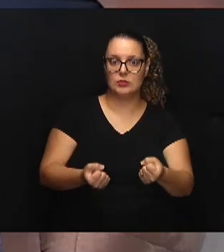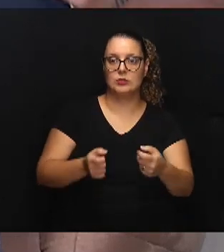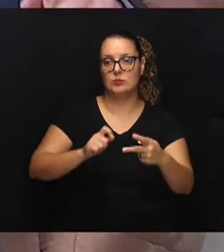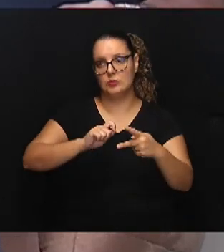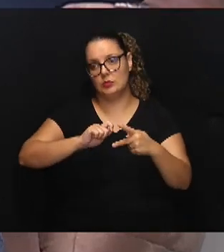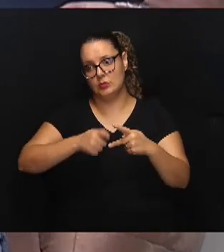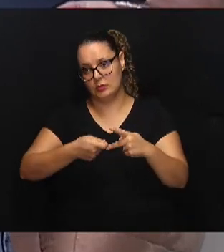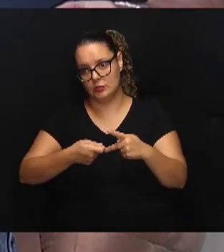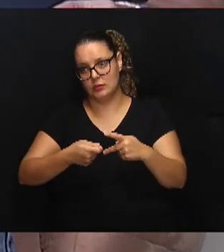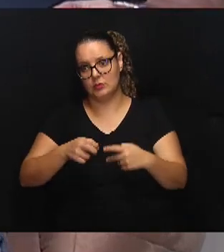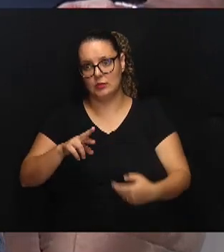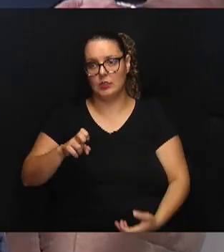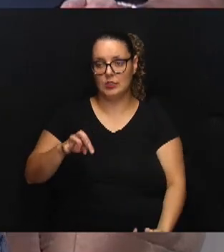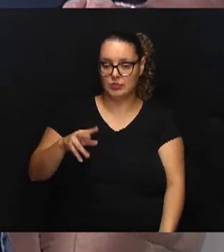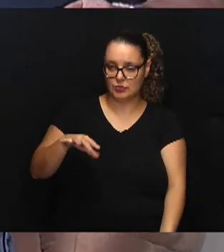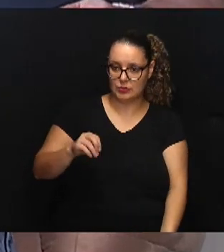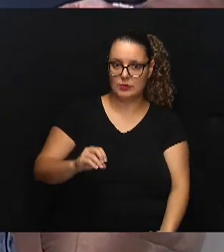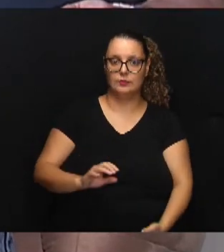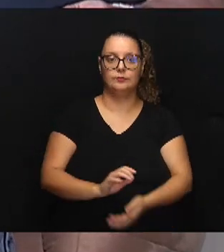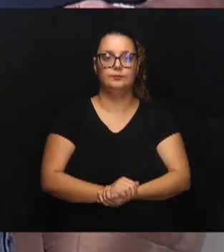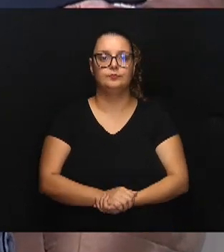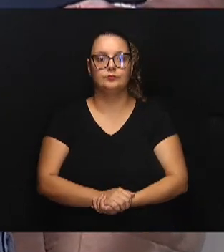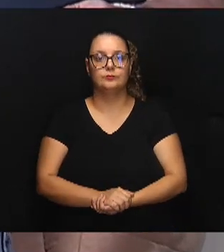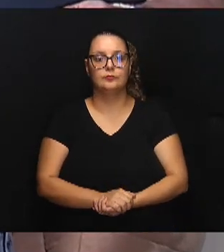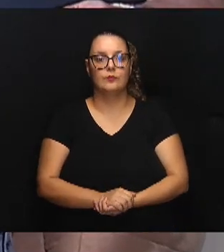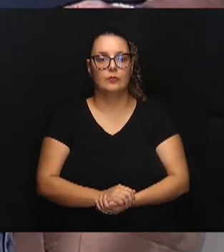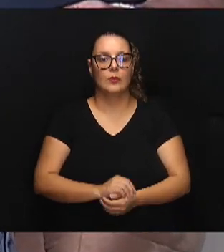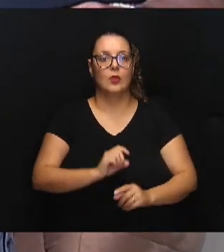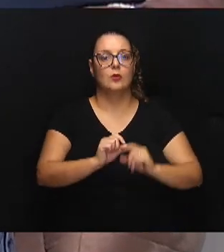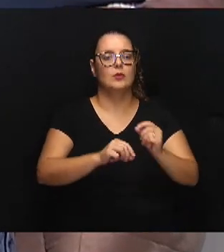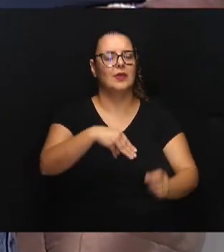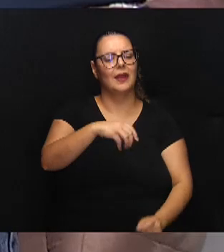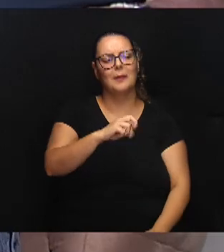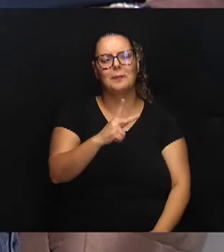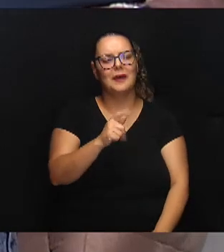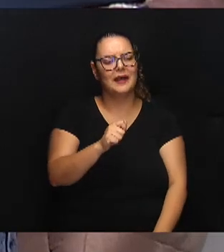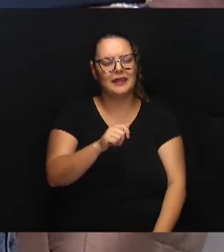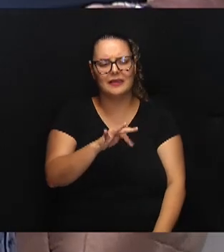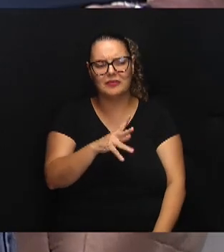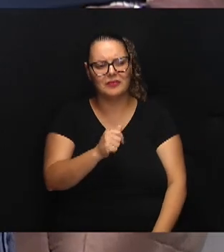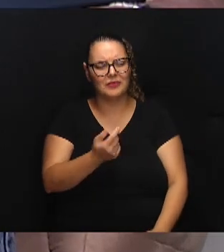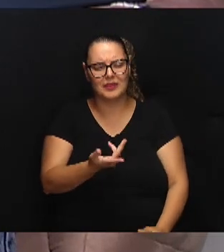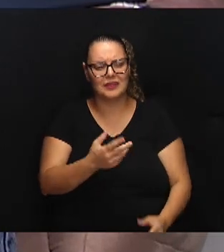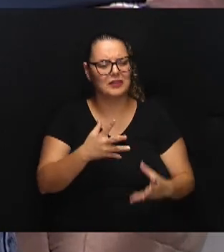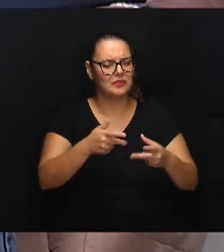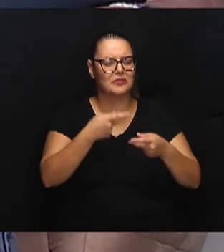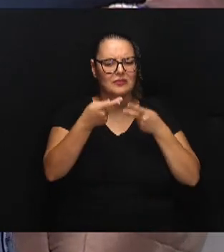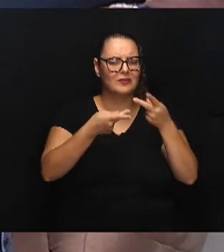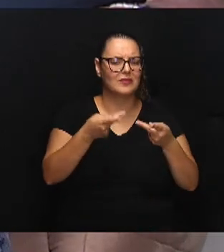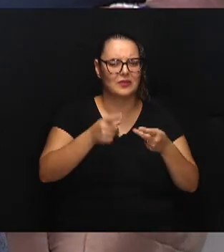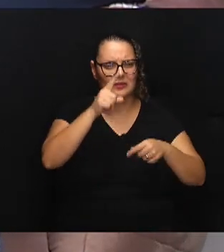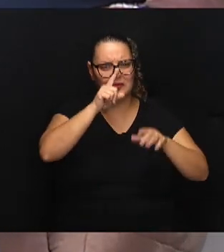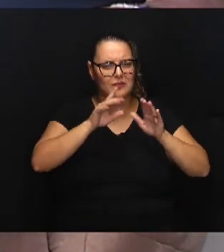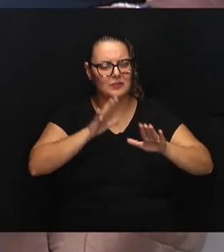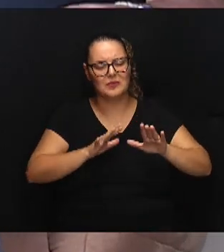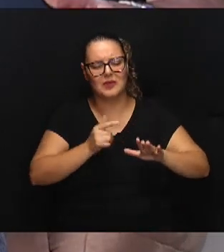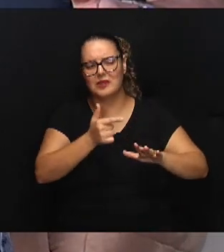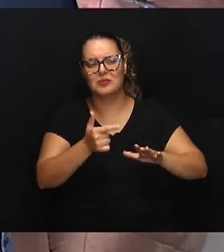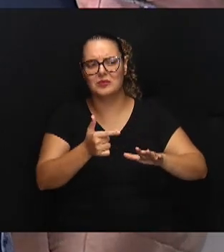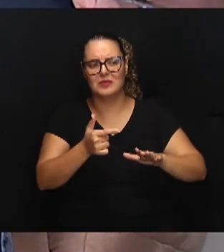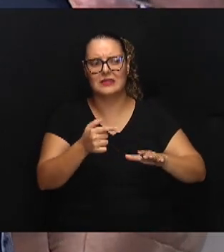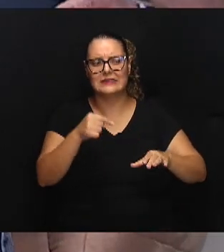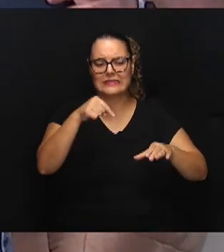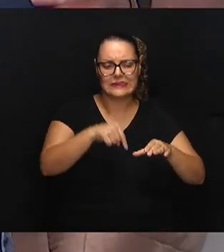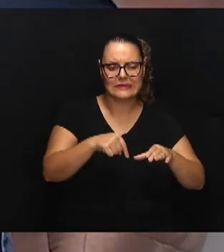a restituição por meio do Pix. O que é a malha fina que todo mundo fala, que tem que tomar cuidado para não cair na malha fina, professor? A